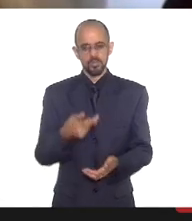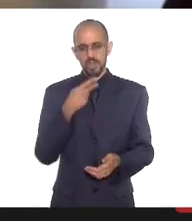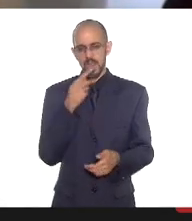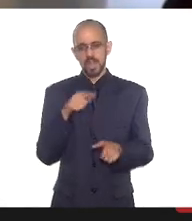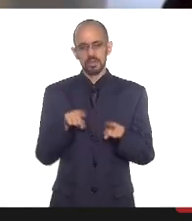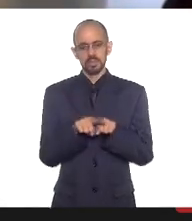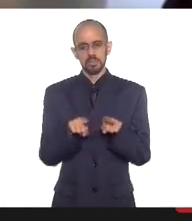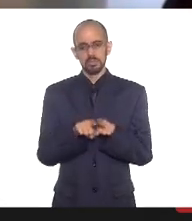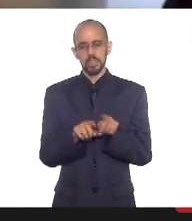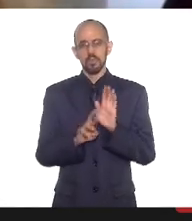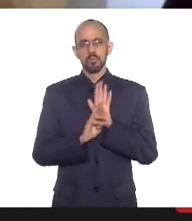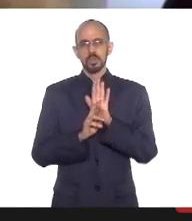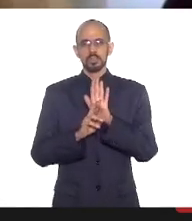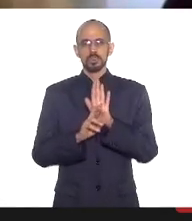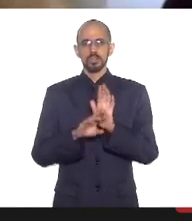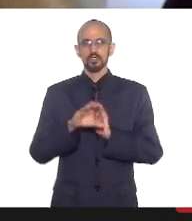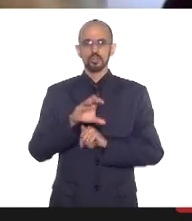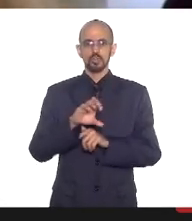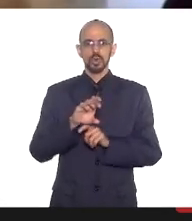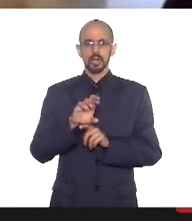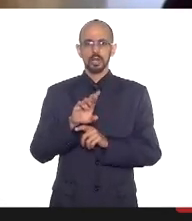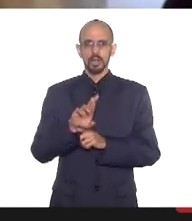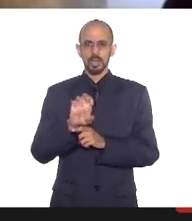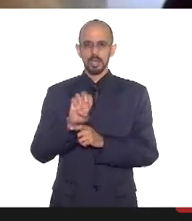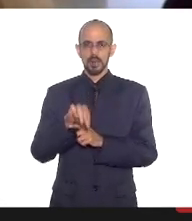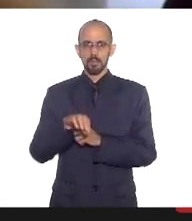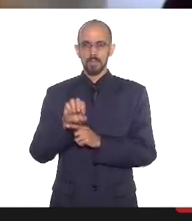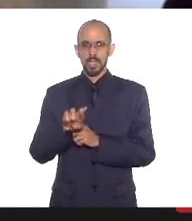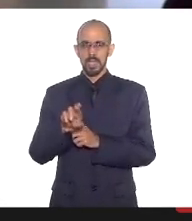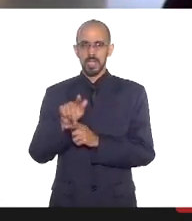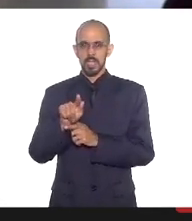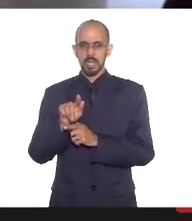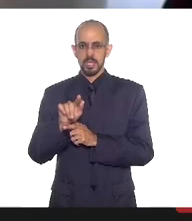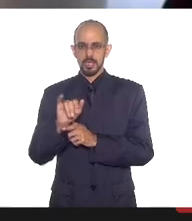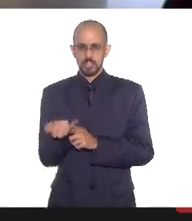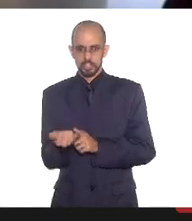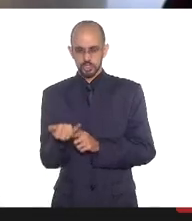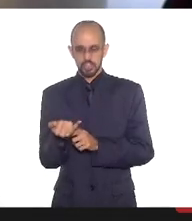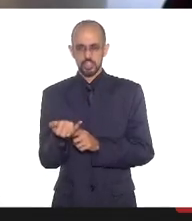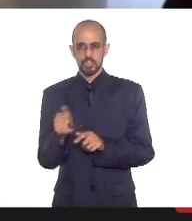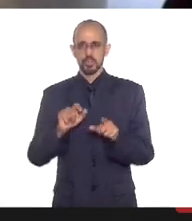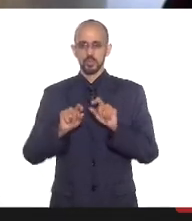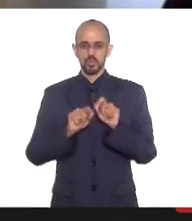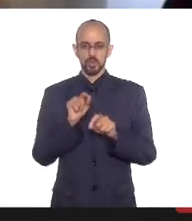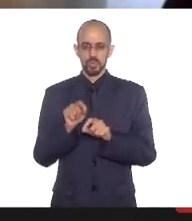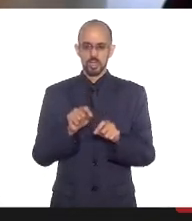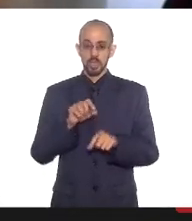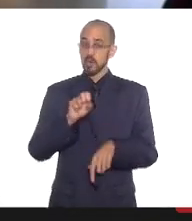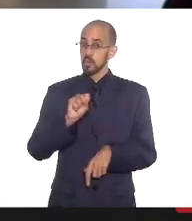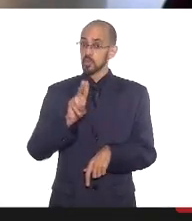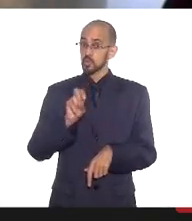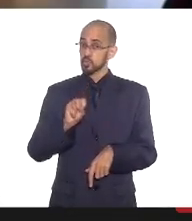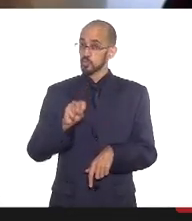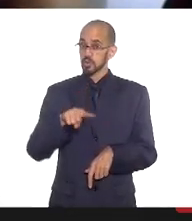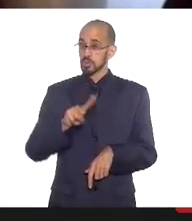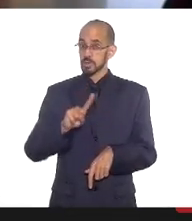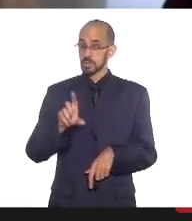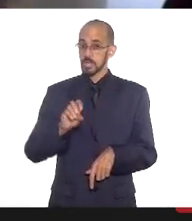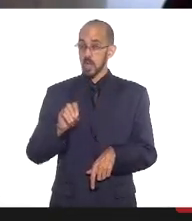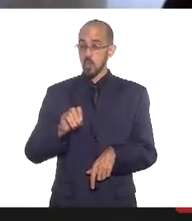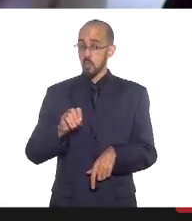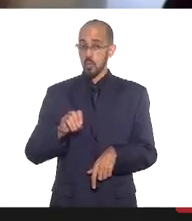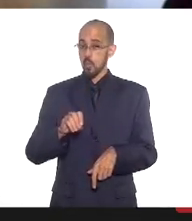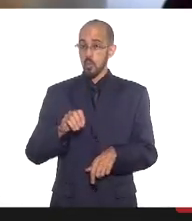acabou os seus no estado do Rio embora a rede dó esteja refletindo continuar mente de